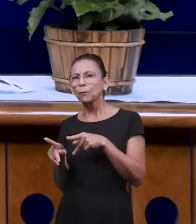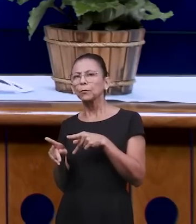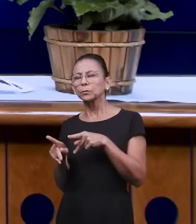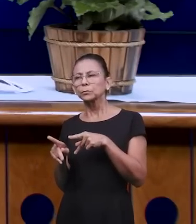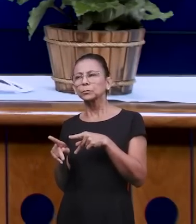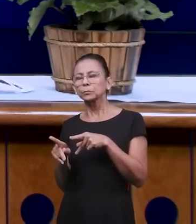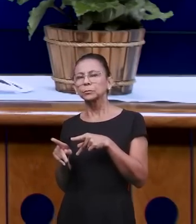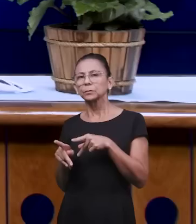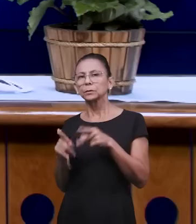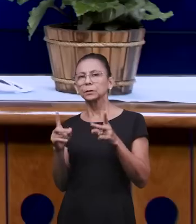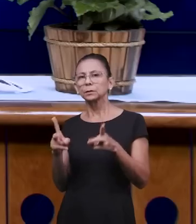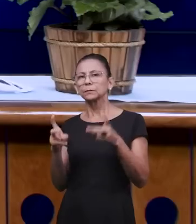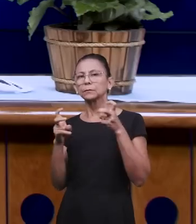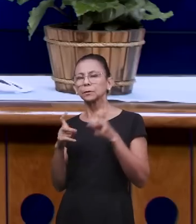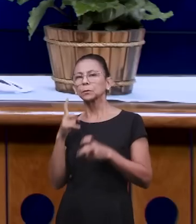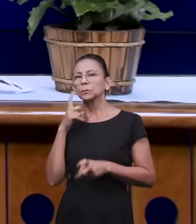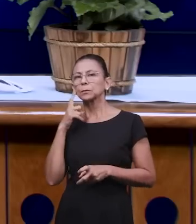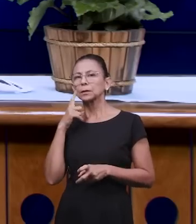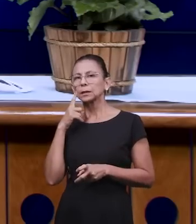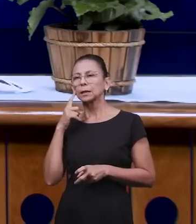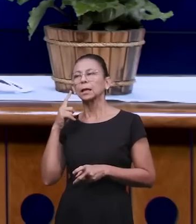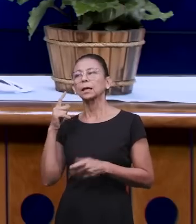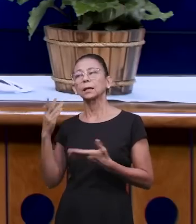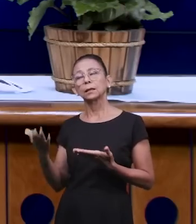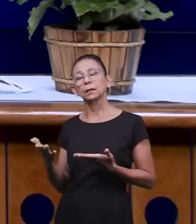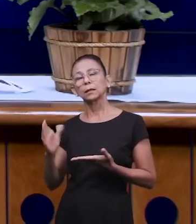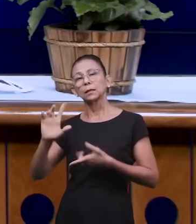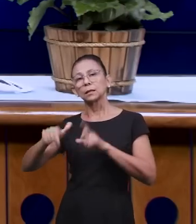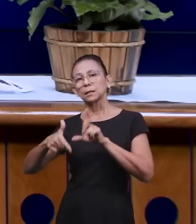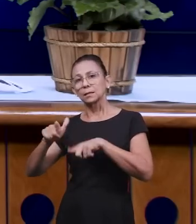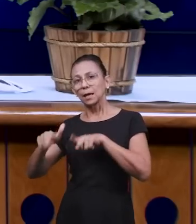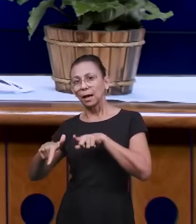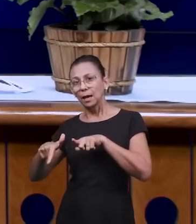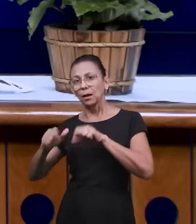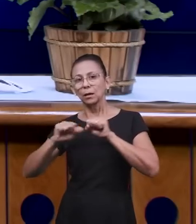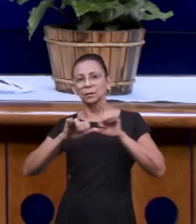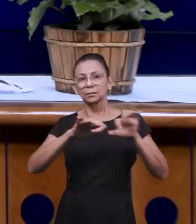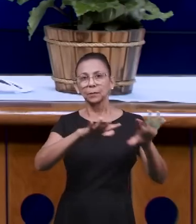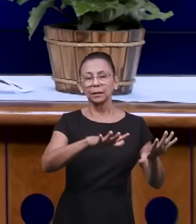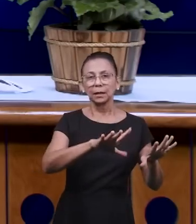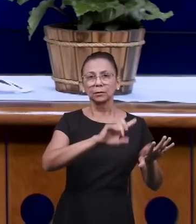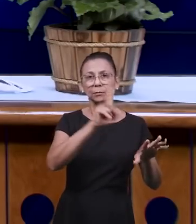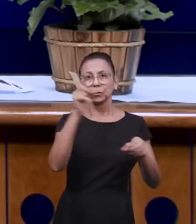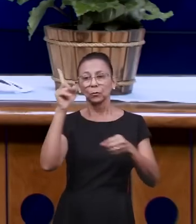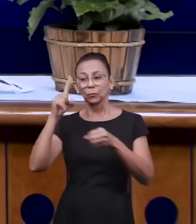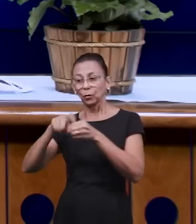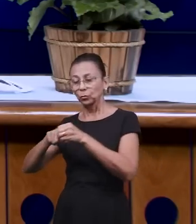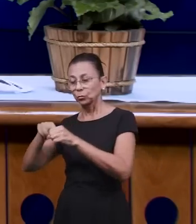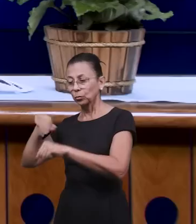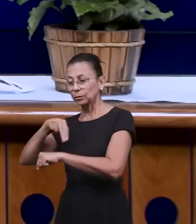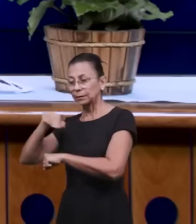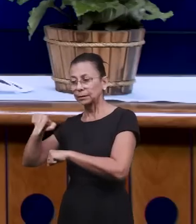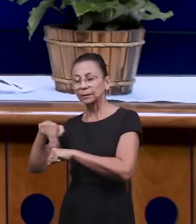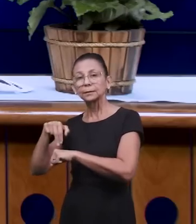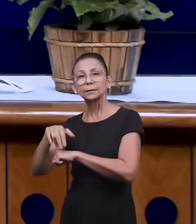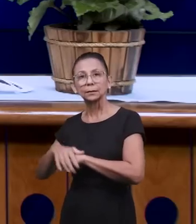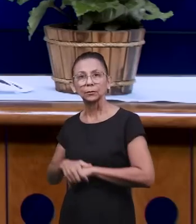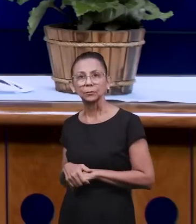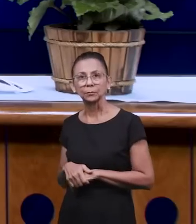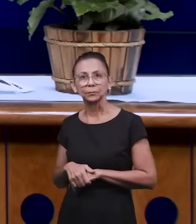sobre o sermão profético, falava dos sinais da sua volta, nesse contexto dos sinais, falou das guerras,